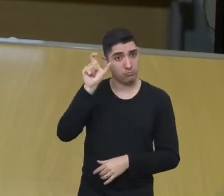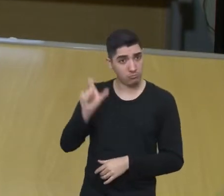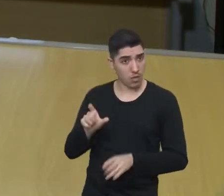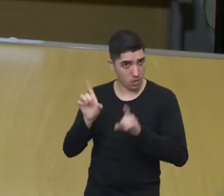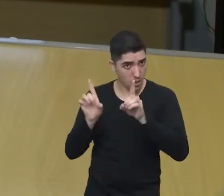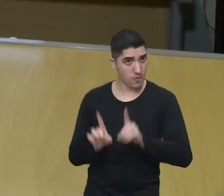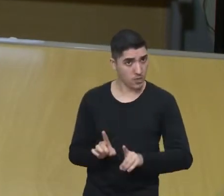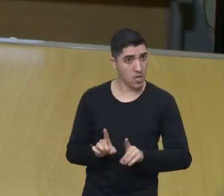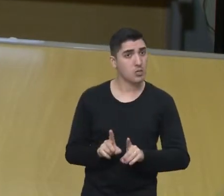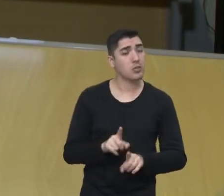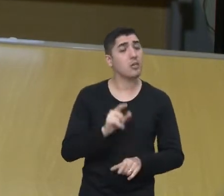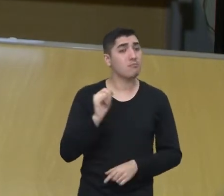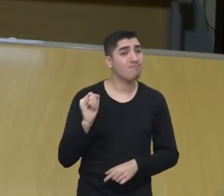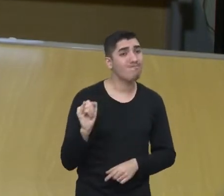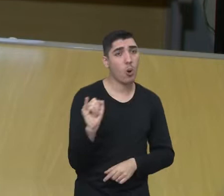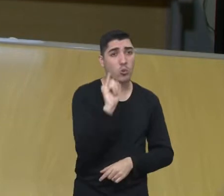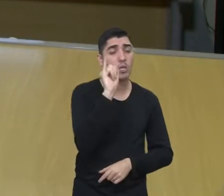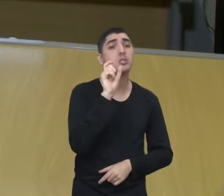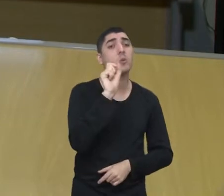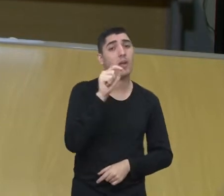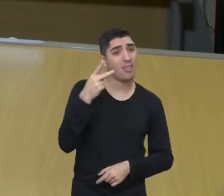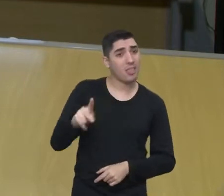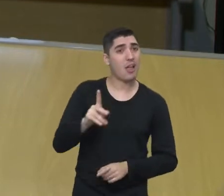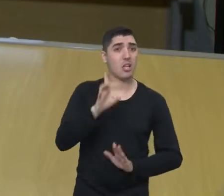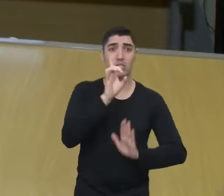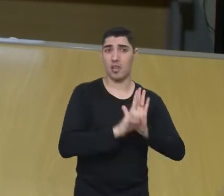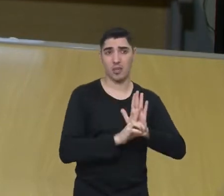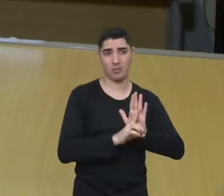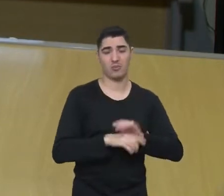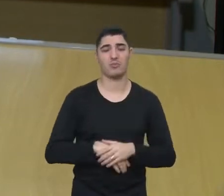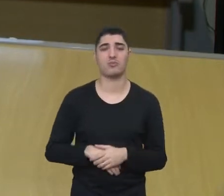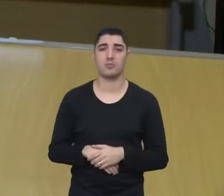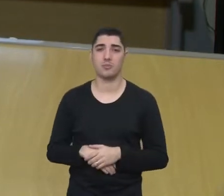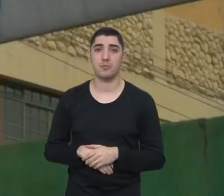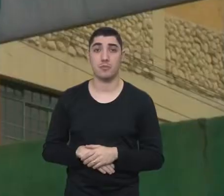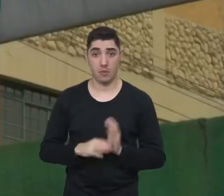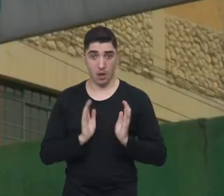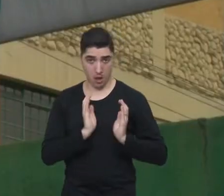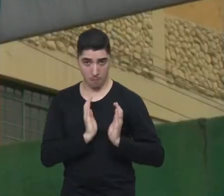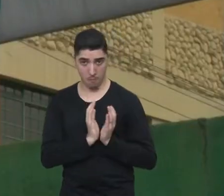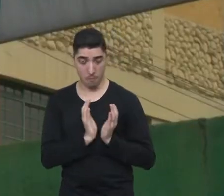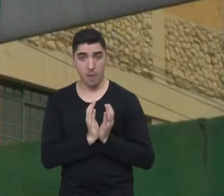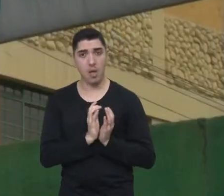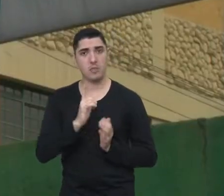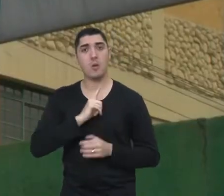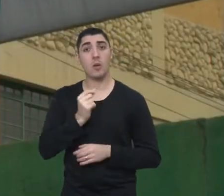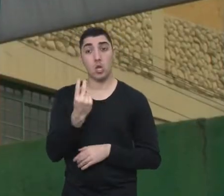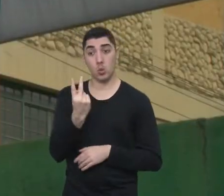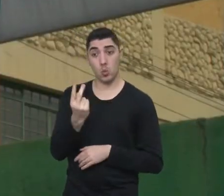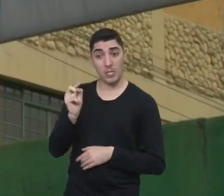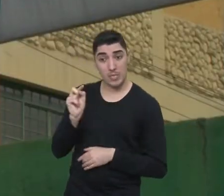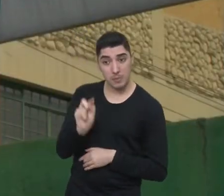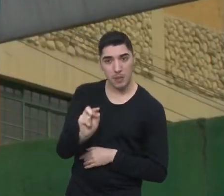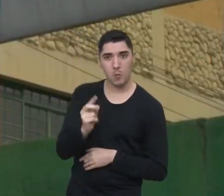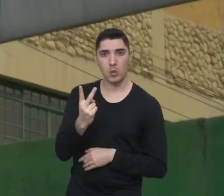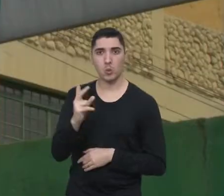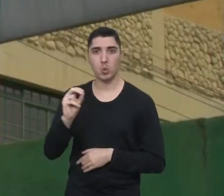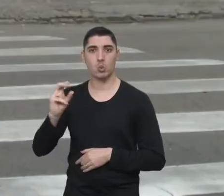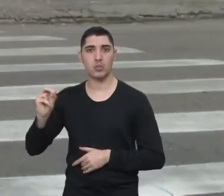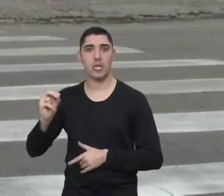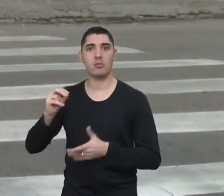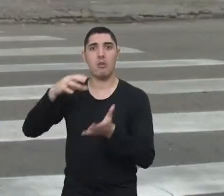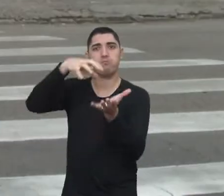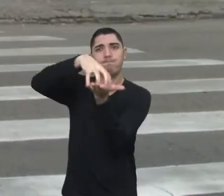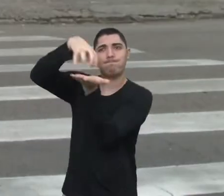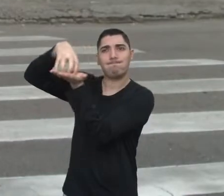com deficiência e como nós precisamos garantir a inclusão dessas pessoas. A APAI é uma rede com mais de